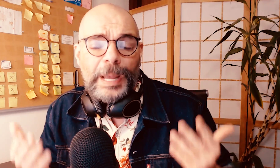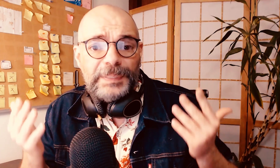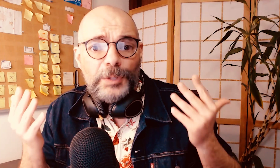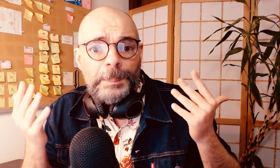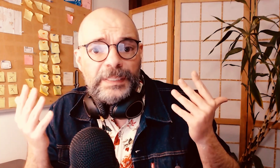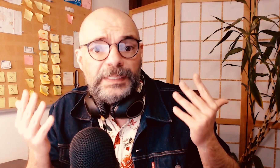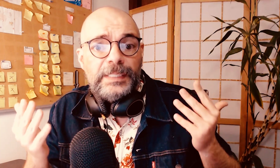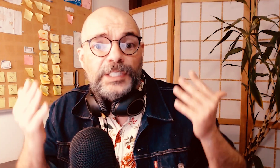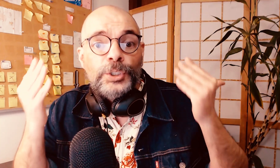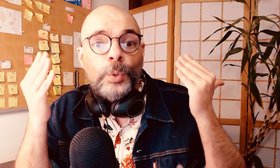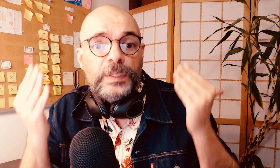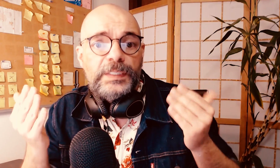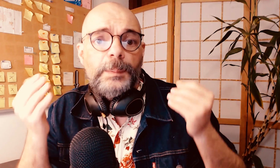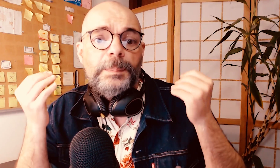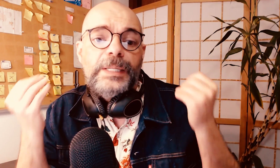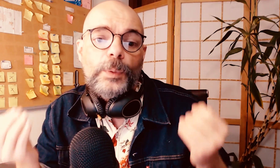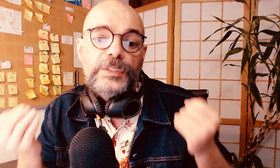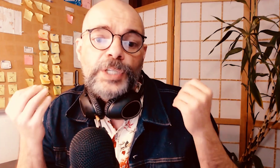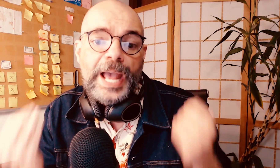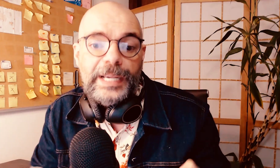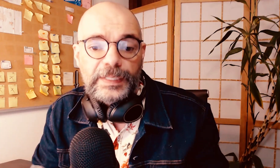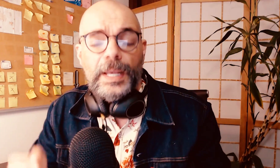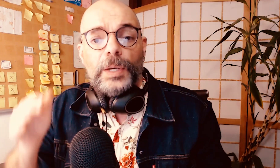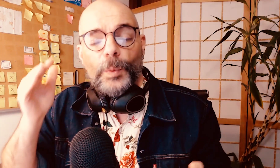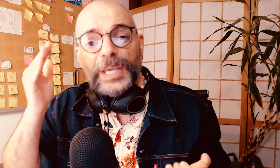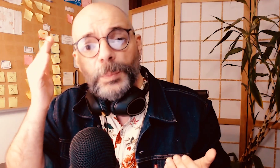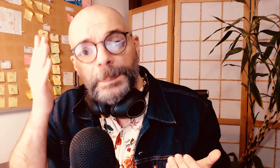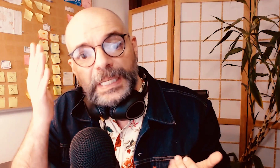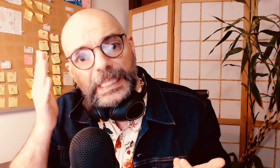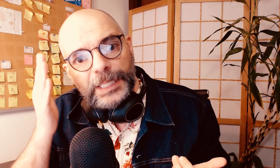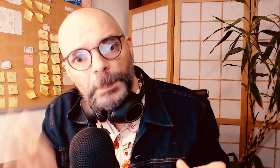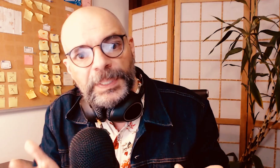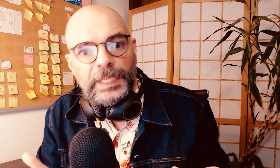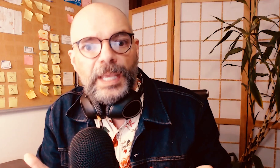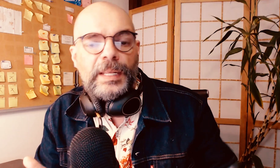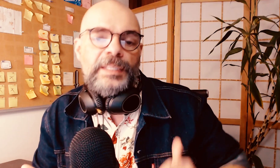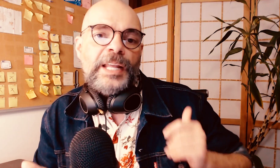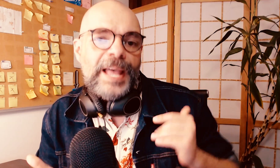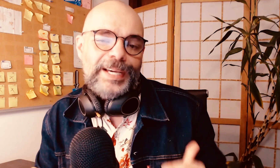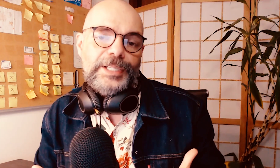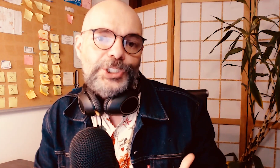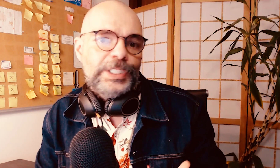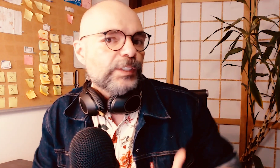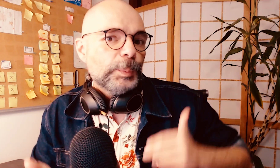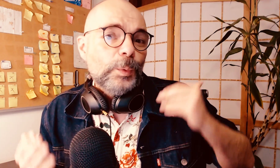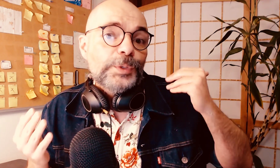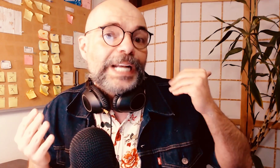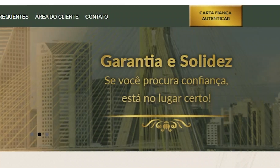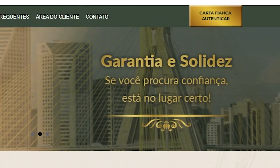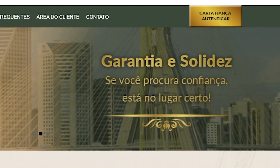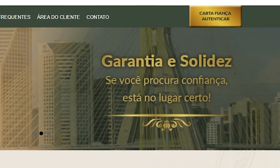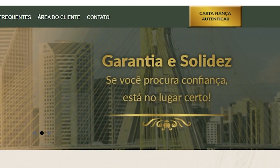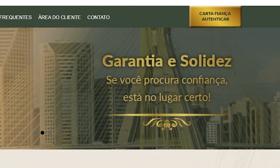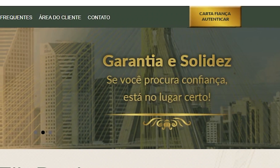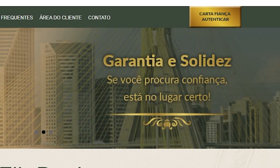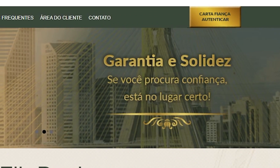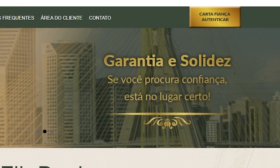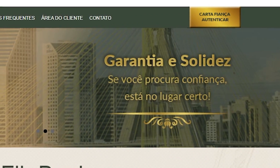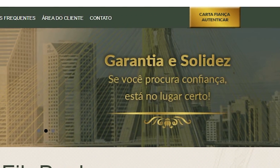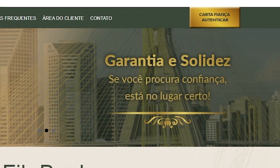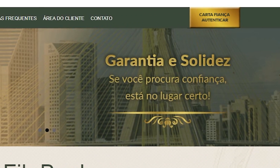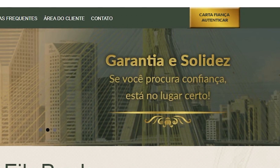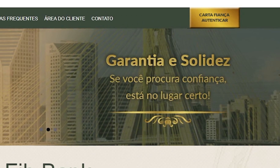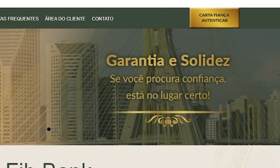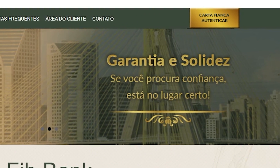disso. O capital da Precisa é de 12 milhões de reais. Como é que uma empresa tão pequena ia dar garantias para um contrato tão grande?